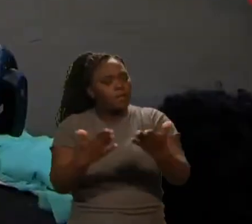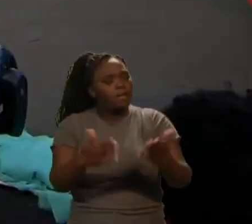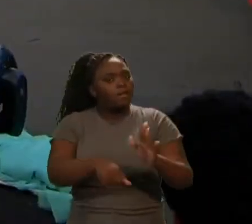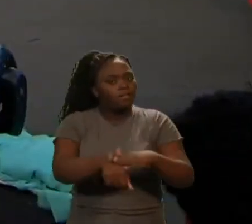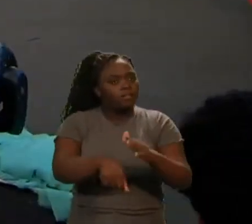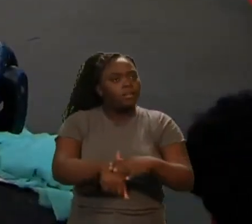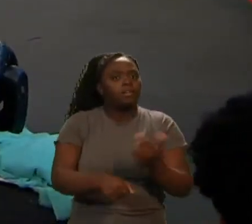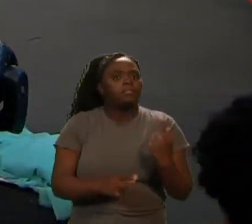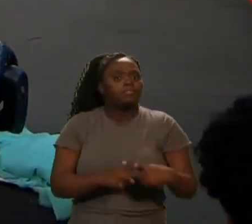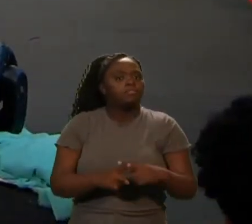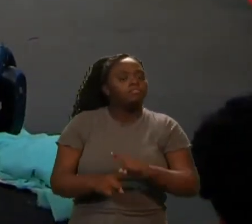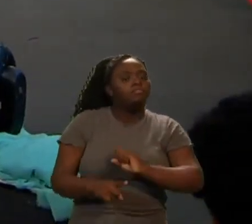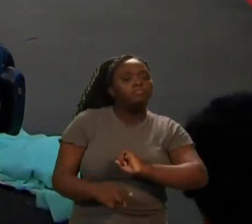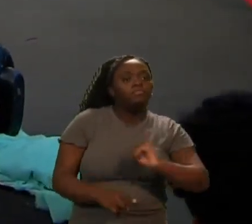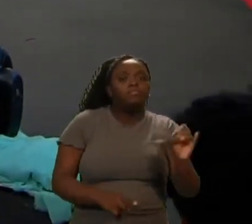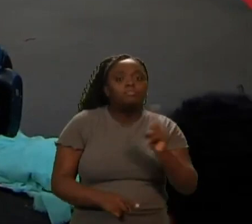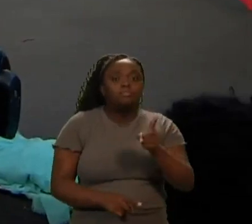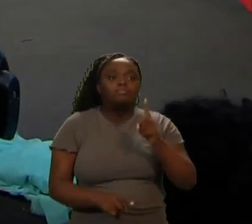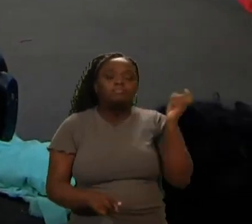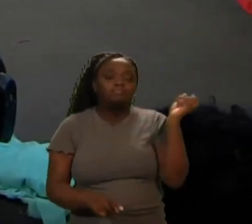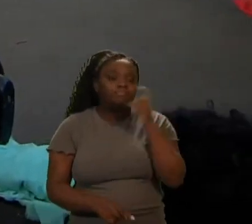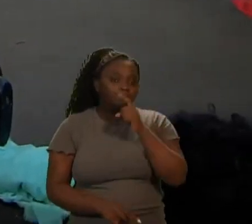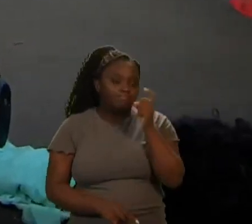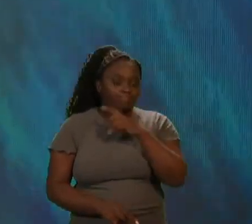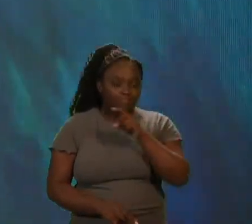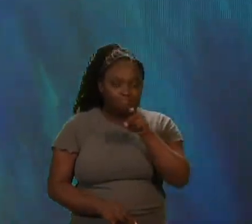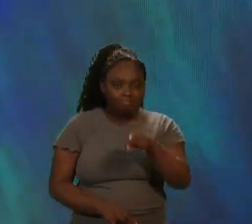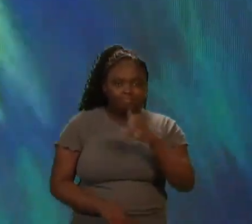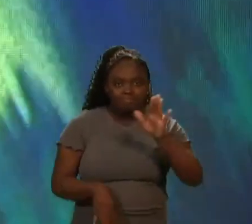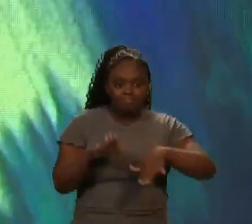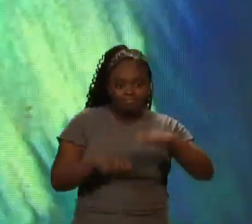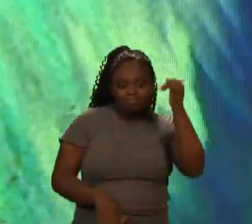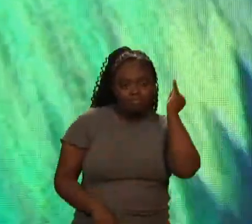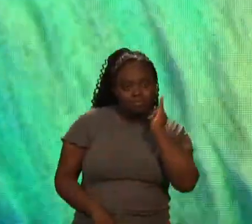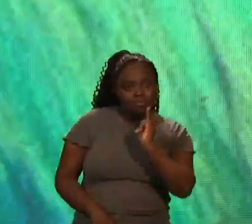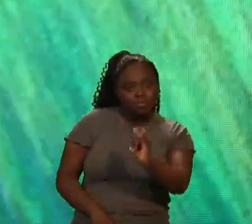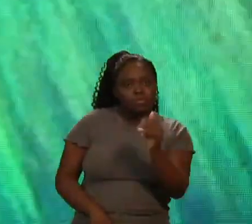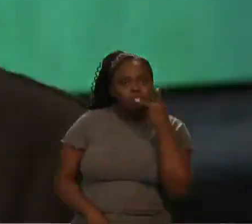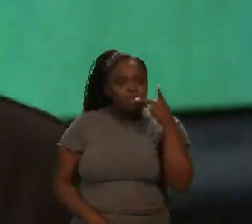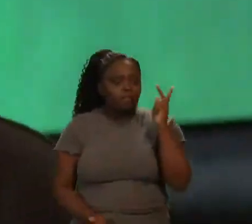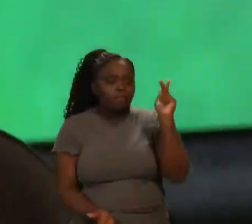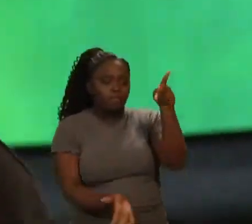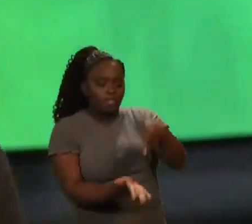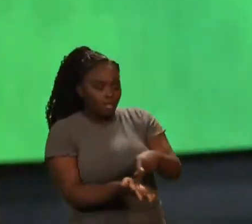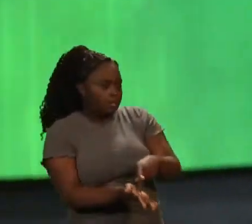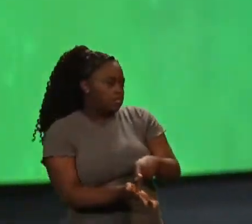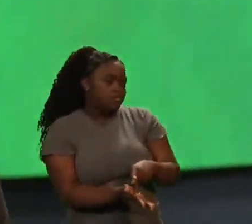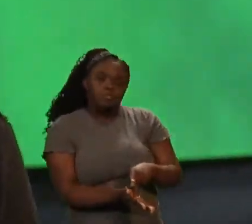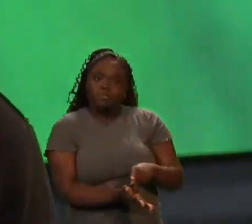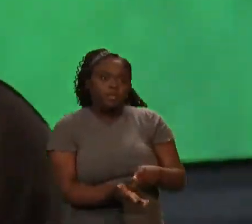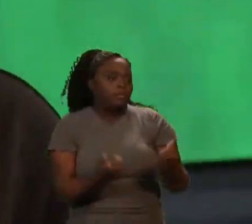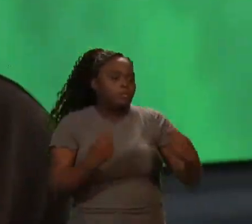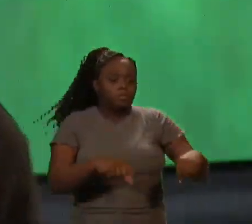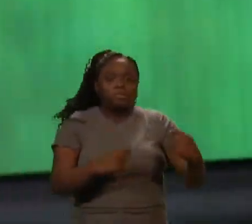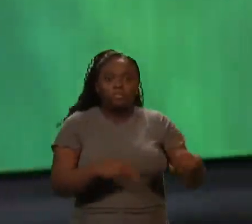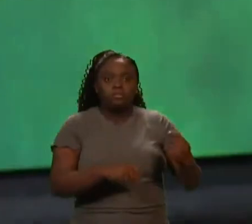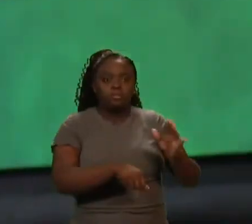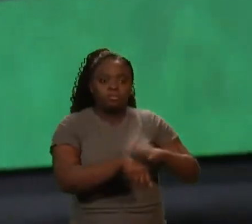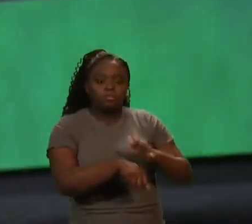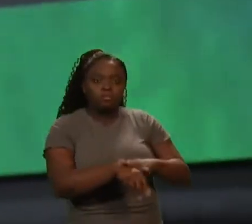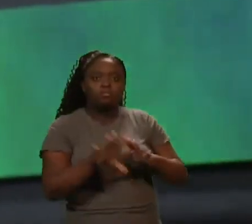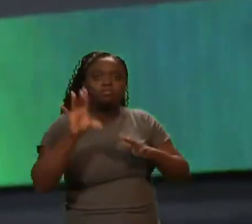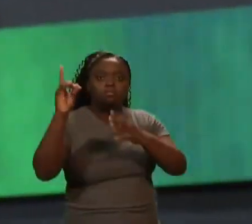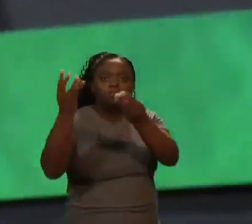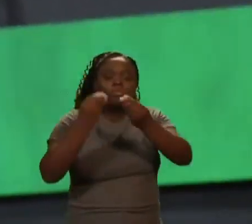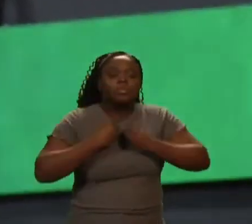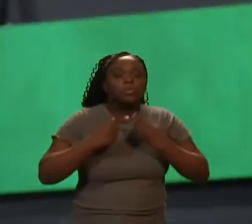ti. A questão é que a gente quer pegar a profecia e dizer que é uma verdade absoluta. Não, não, eu tenho que fazer alguma coisa com aquilo que Deus me entregou, senão